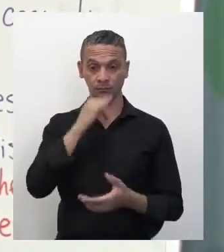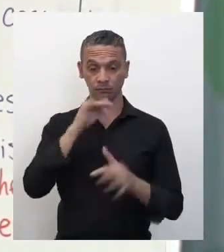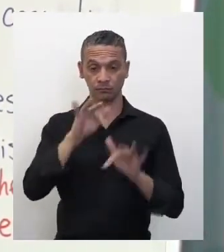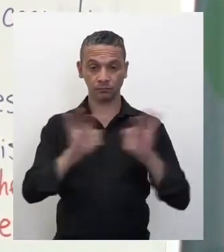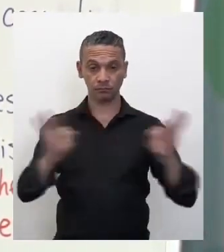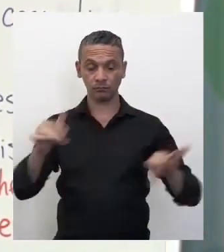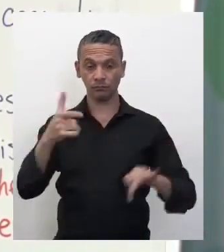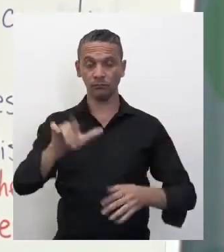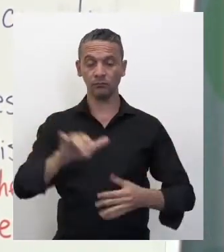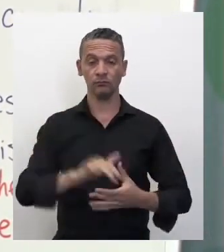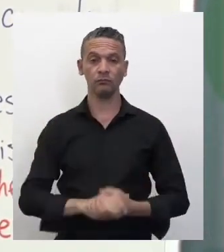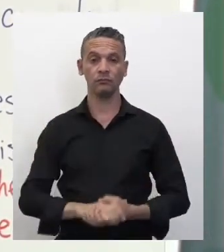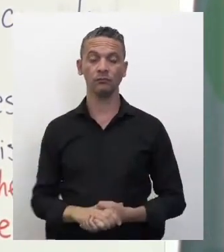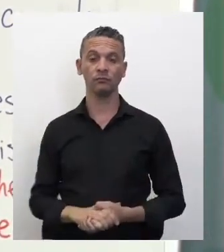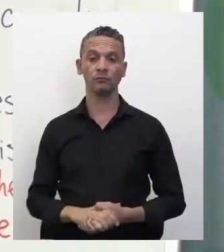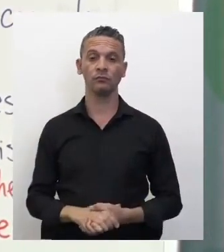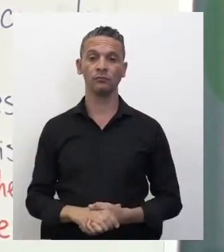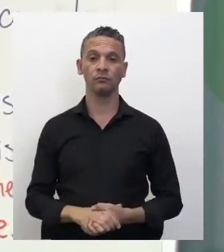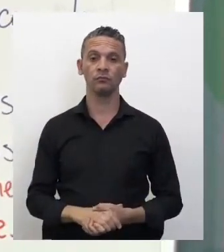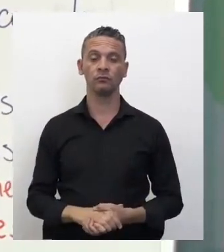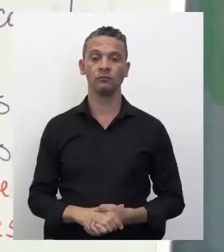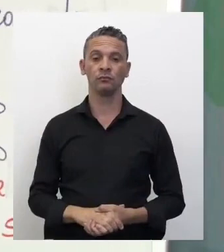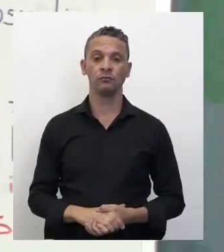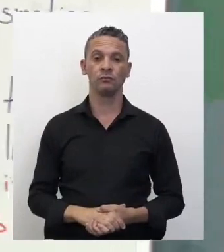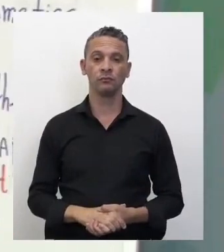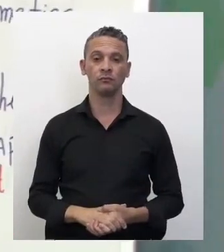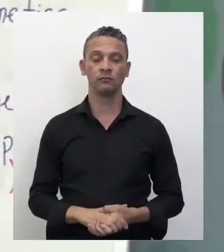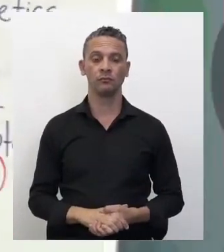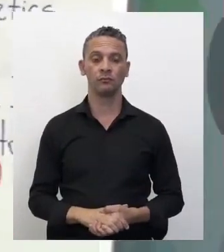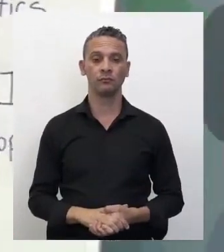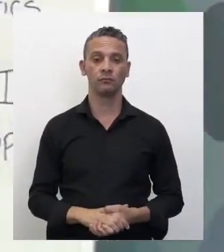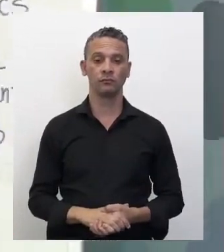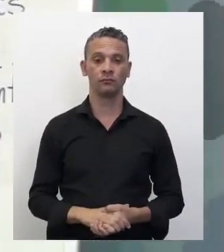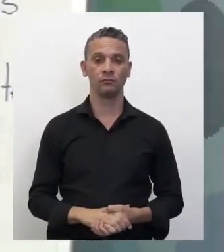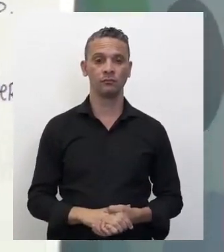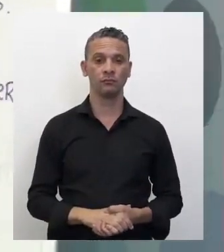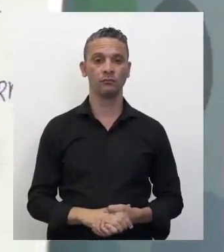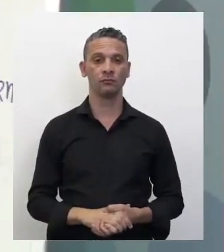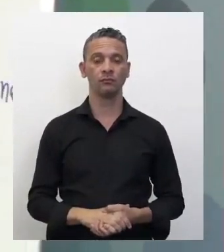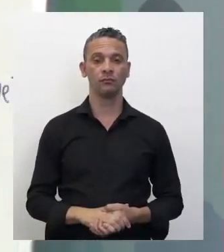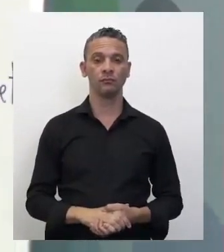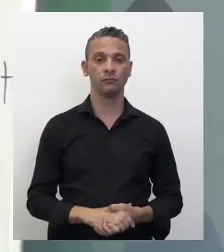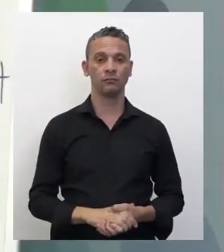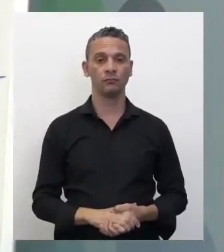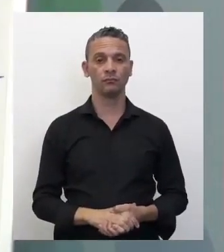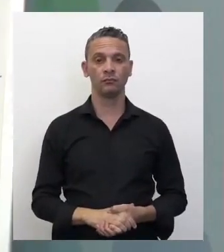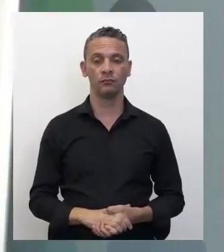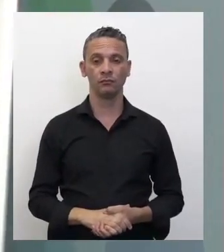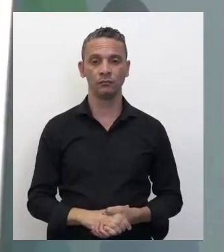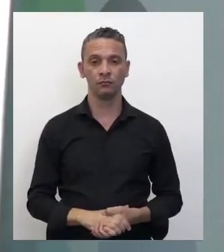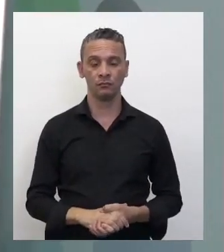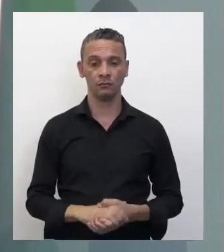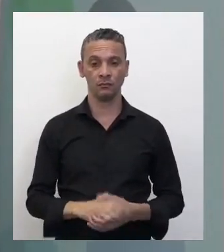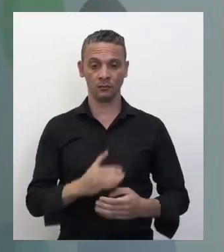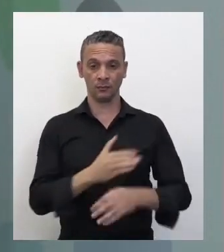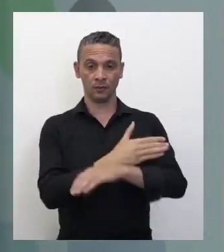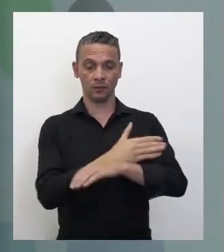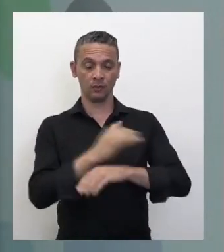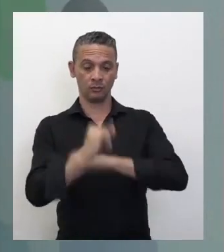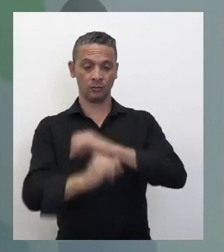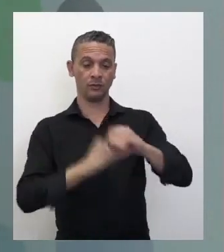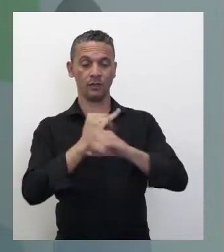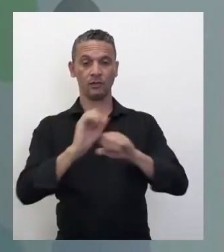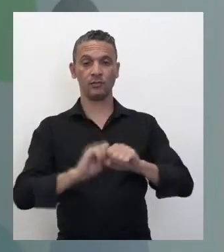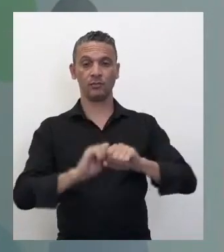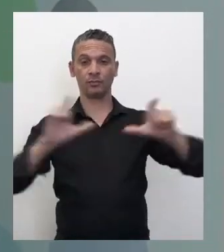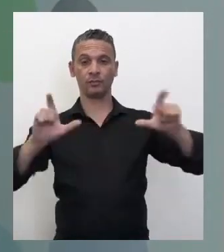é he usually accesses the internet on his laptop. Ele costuma acessar a internet de seu computador.